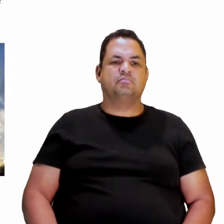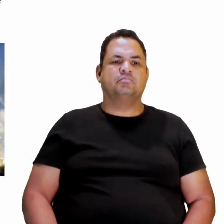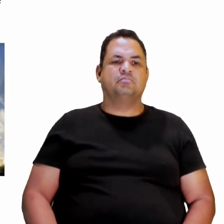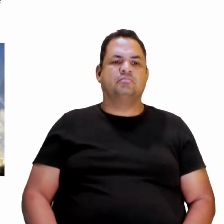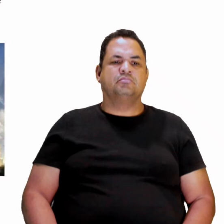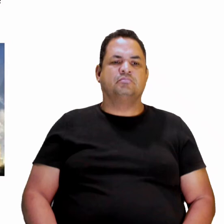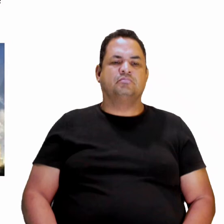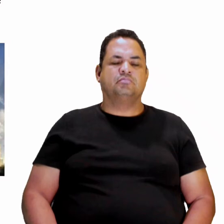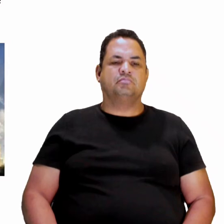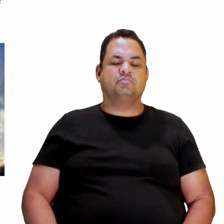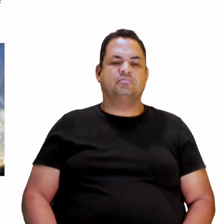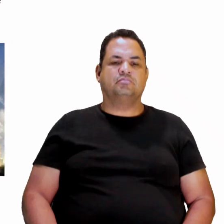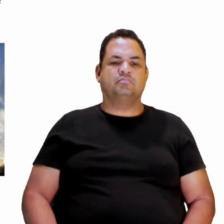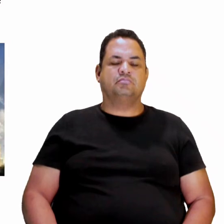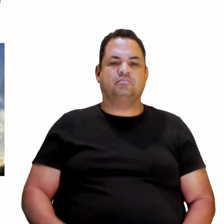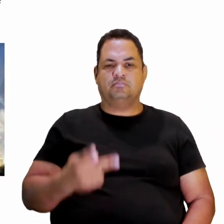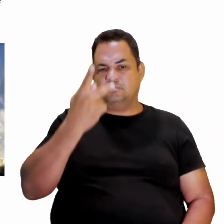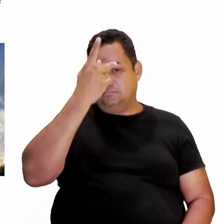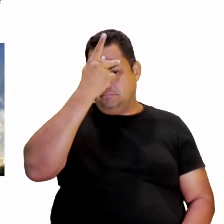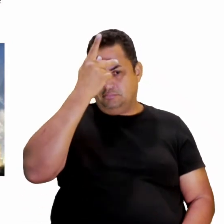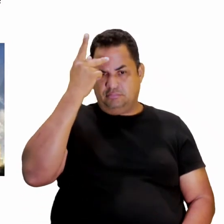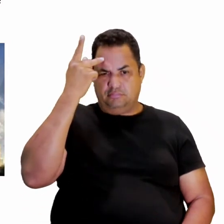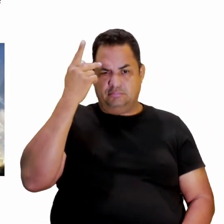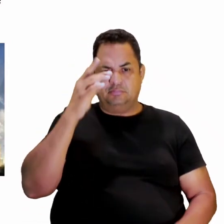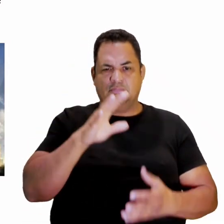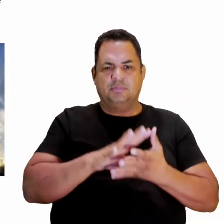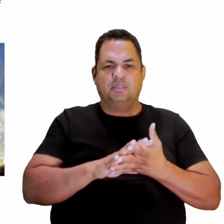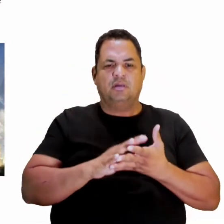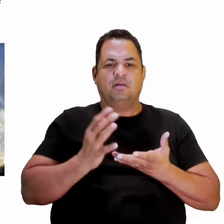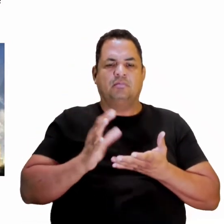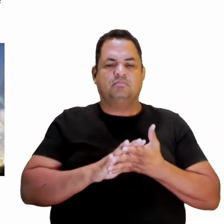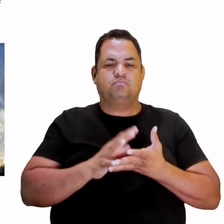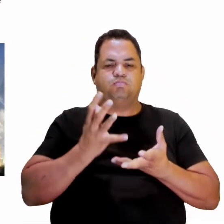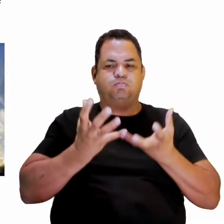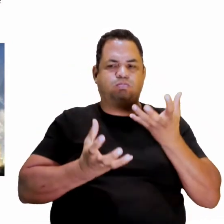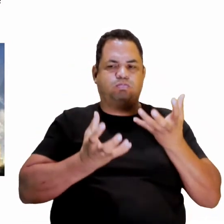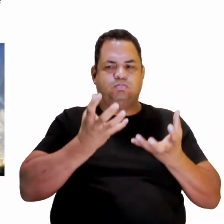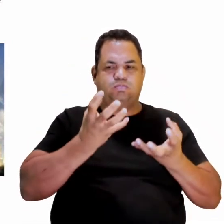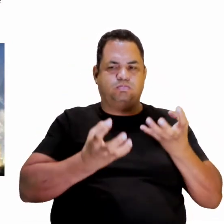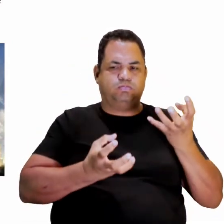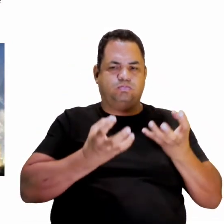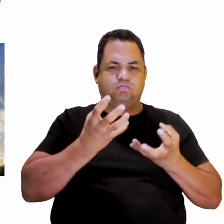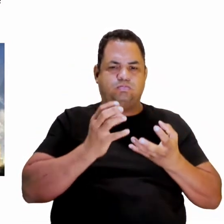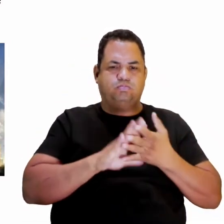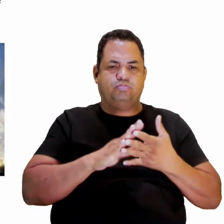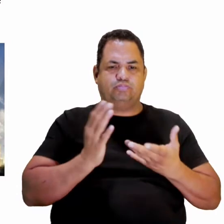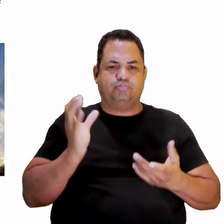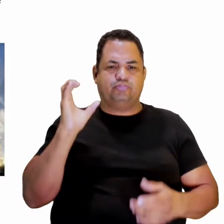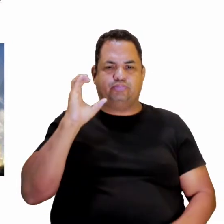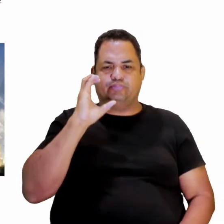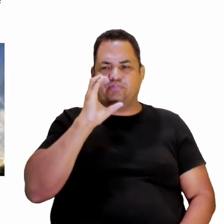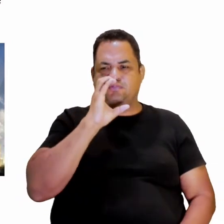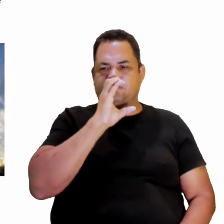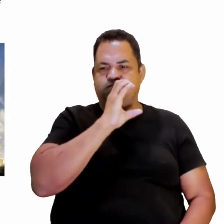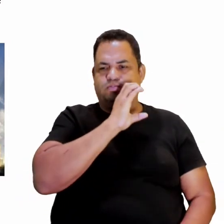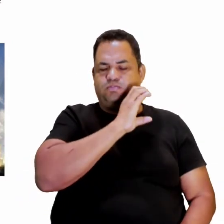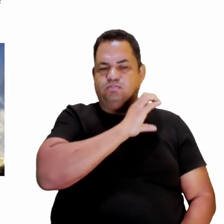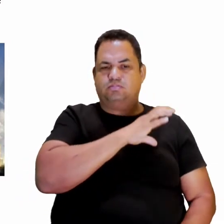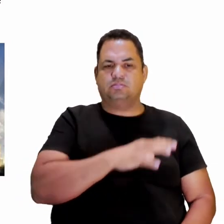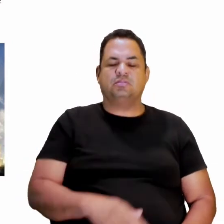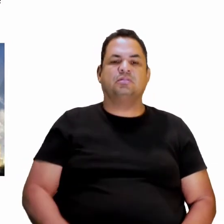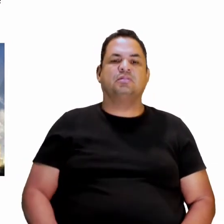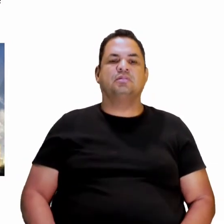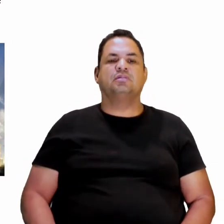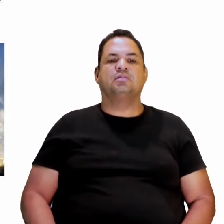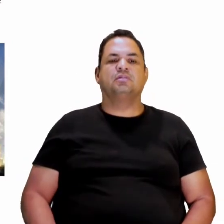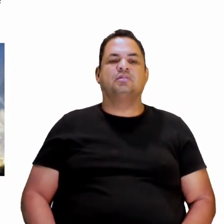fuels. Então, as pessoas estão o quê? Queimando, né? Então, vai ficar como no present continuous? Are burning, porque pessoas